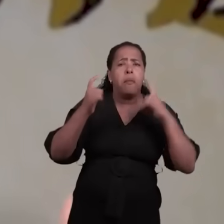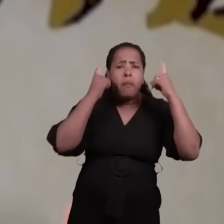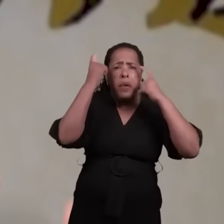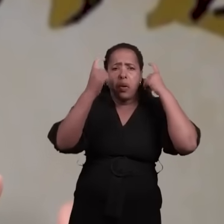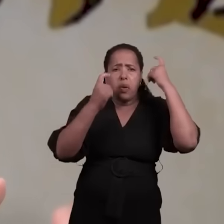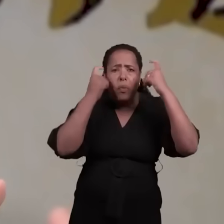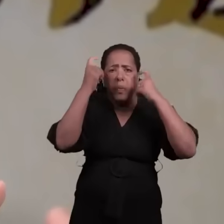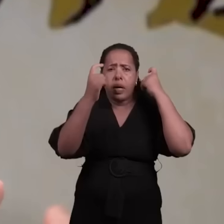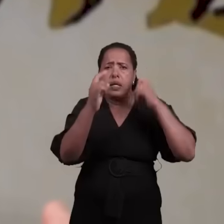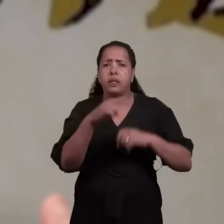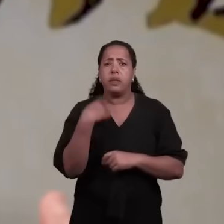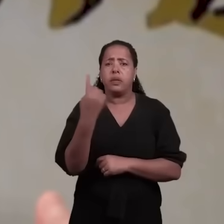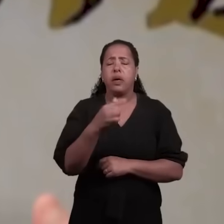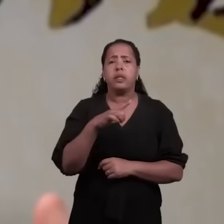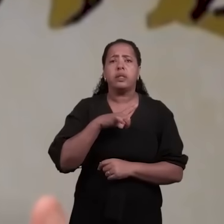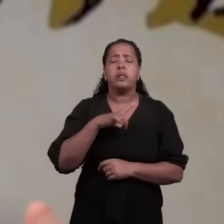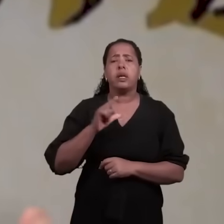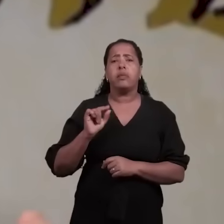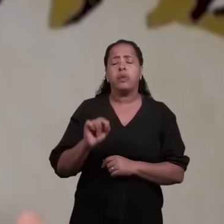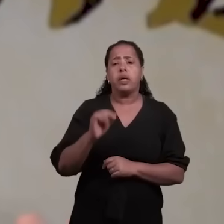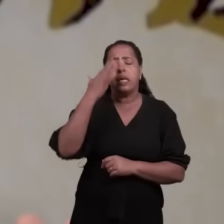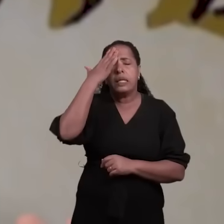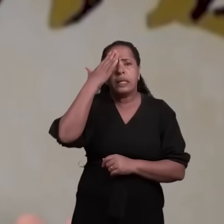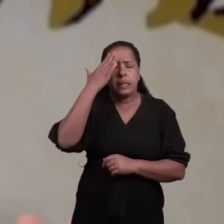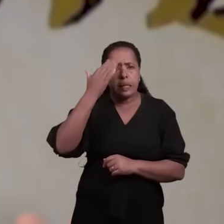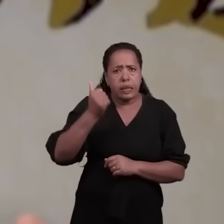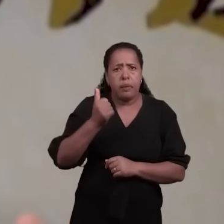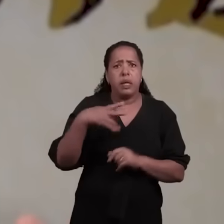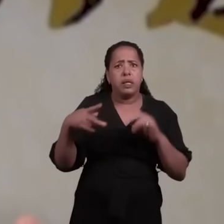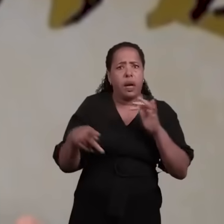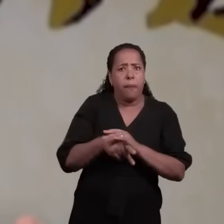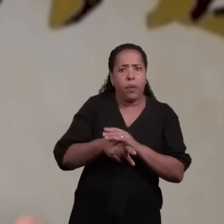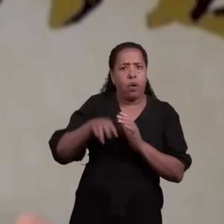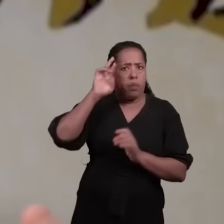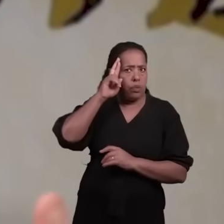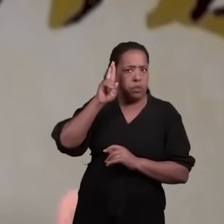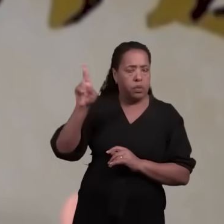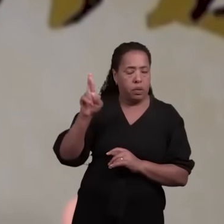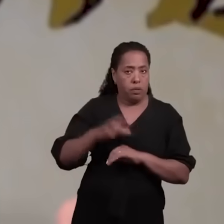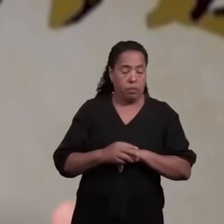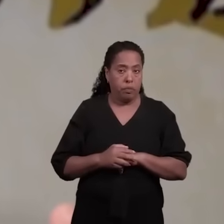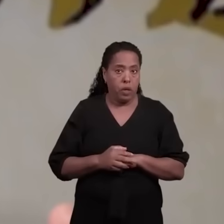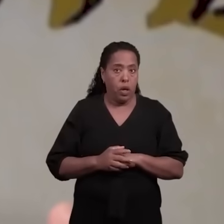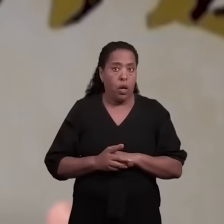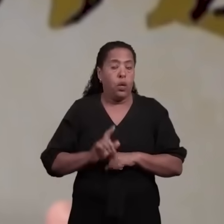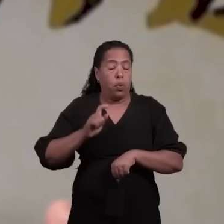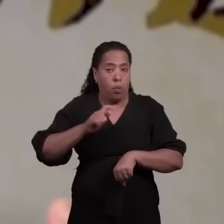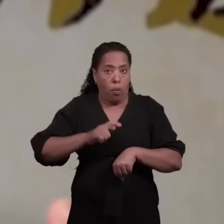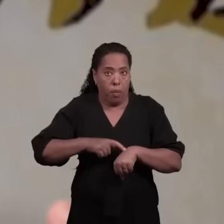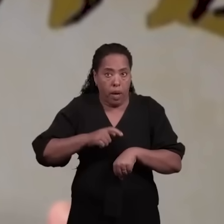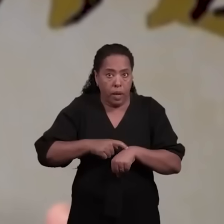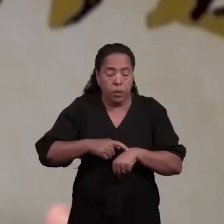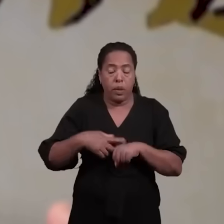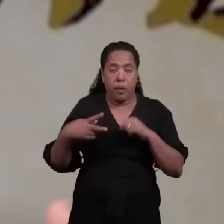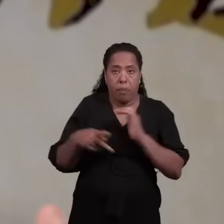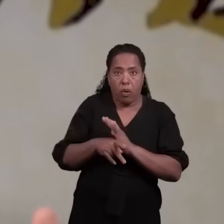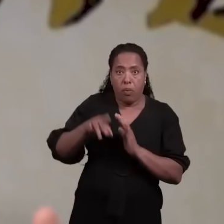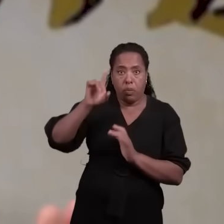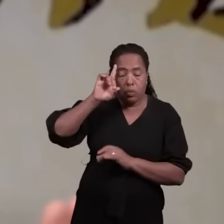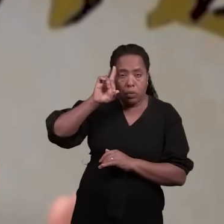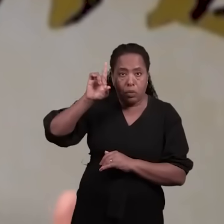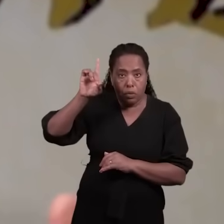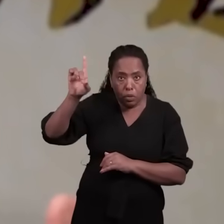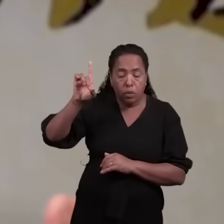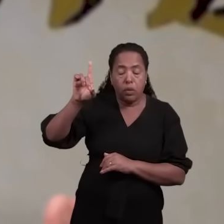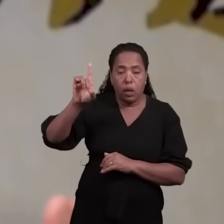primeira preocupação nossa naquela reunião foi de saber se aquele dom procedia do Senhor ou não. Porque quando procede do Senhor, tudo